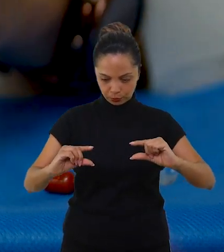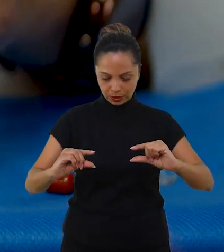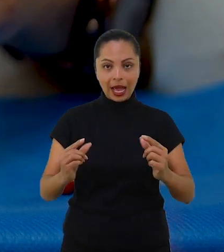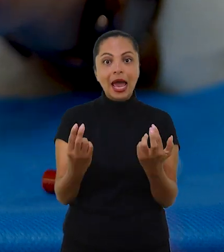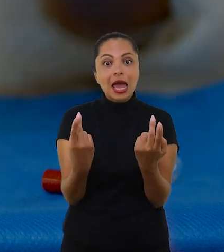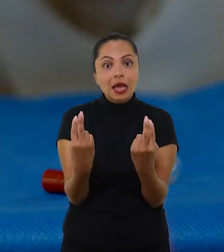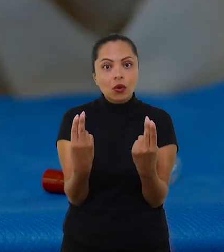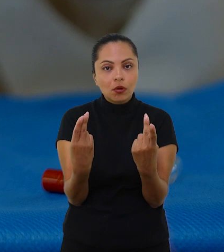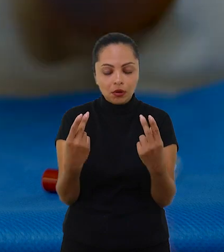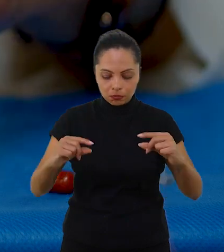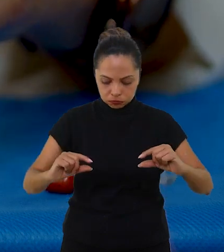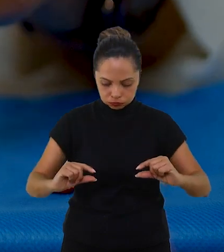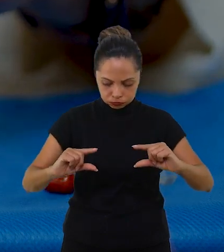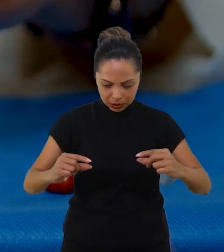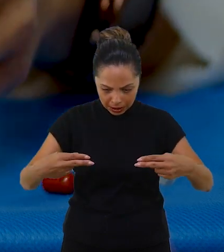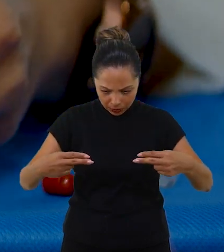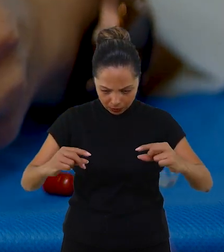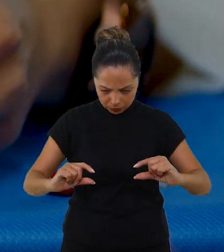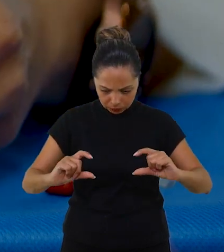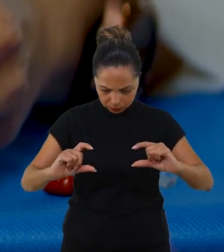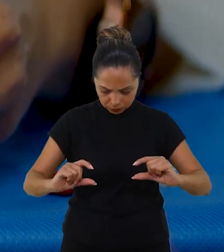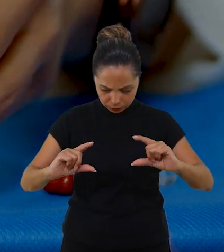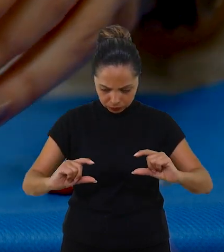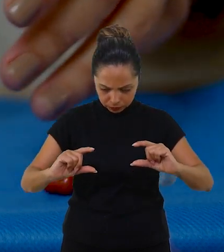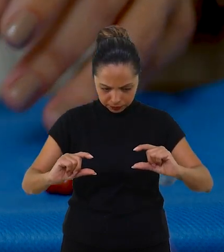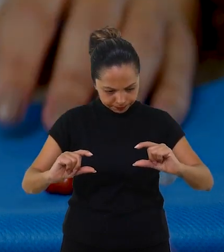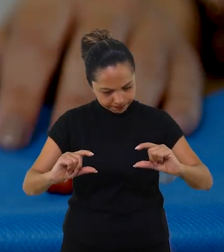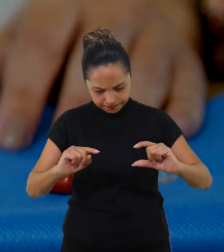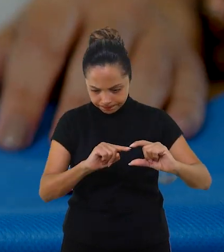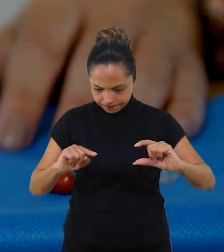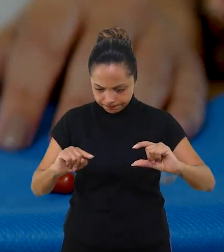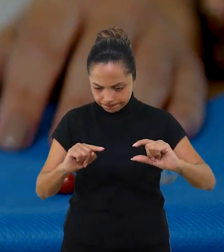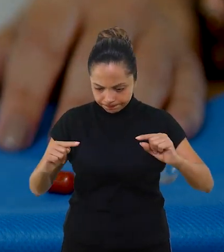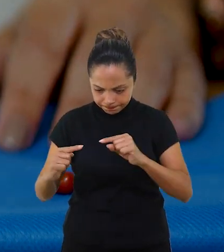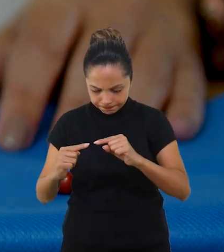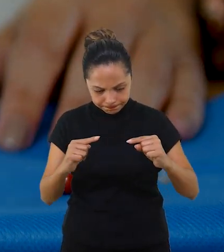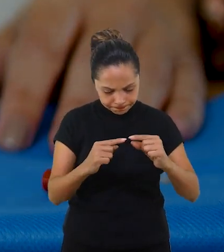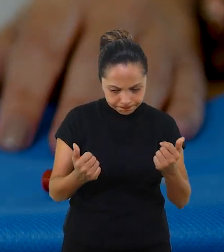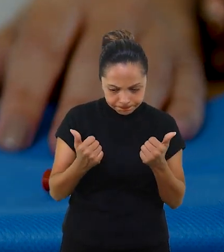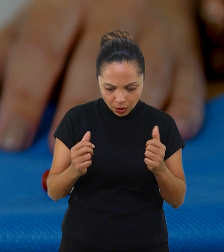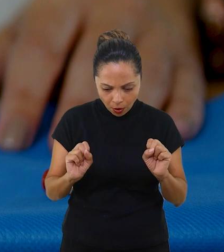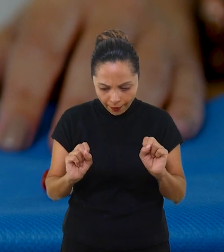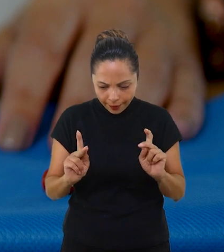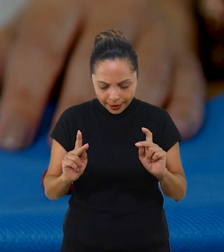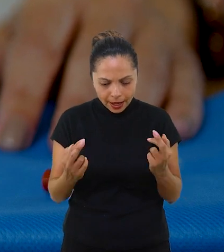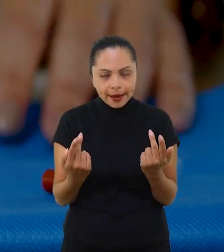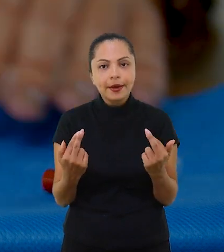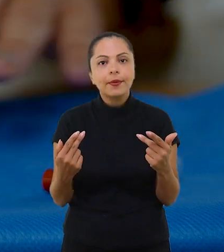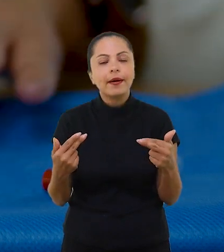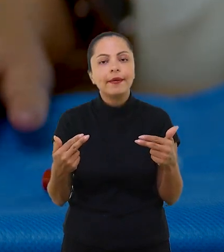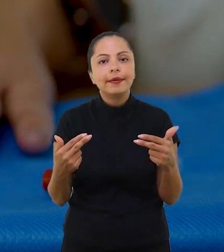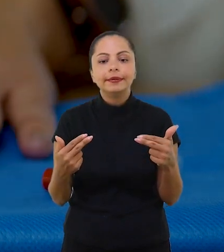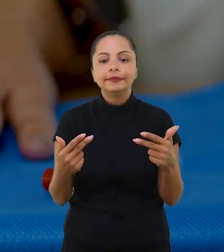quantas vezes forem necessárias, até que a quantidade de grânulos aparente ser igual nos 2 copinhos. No fim desse